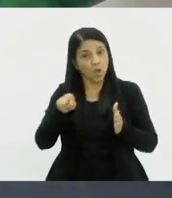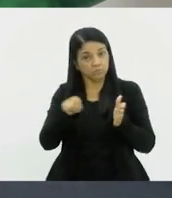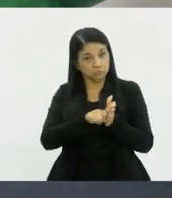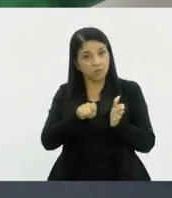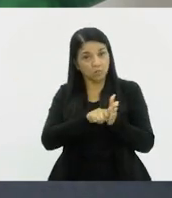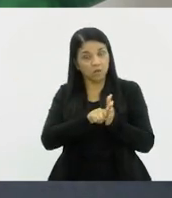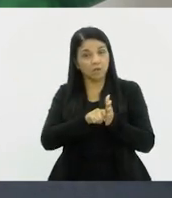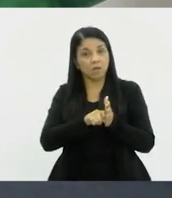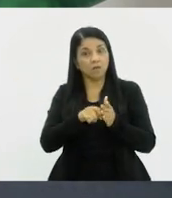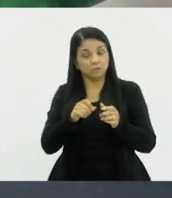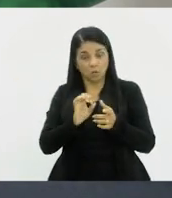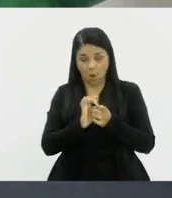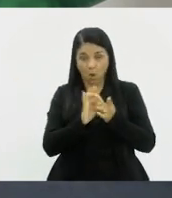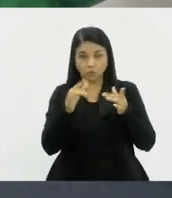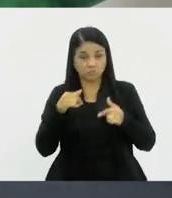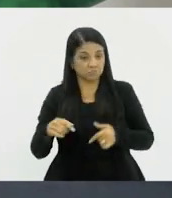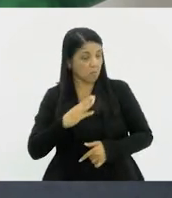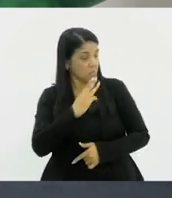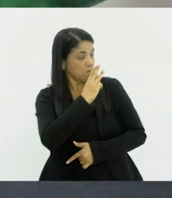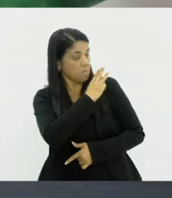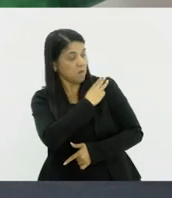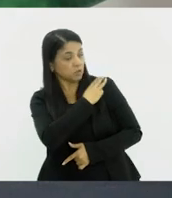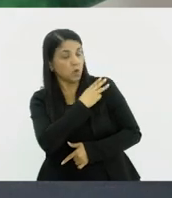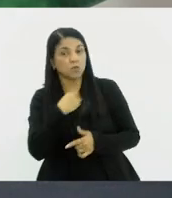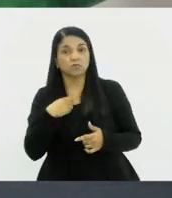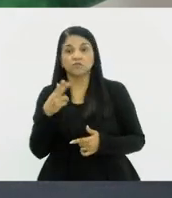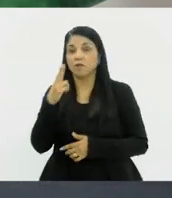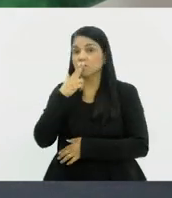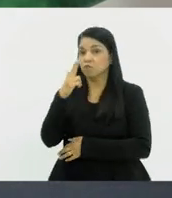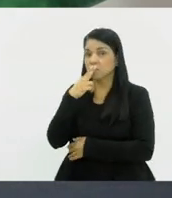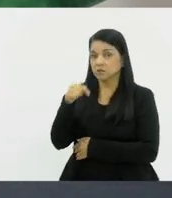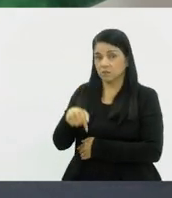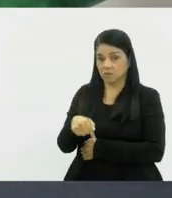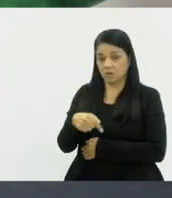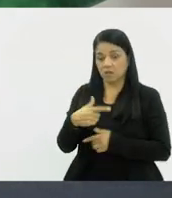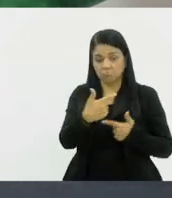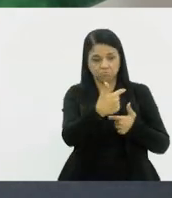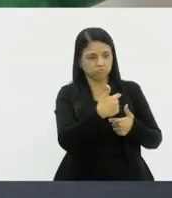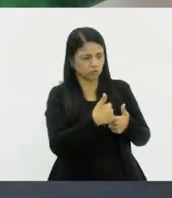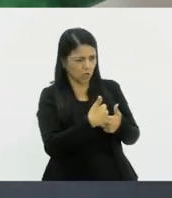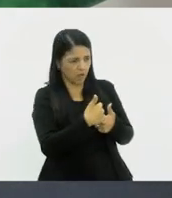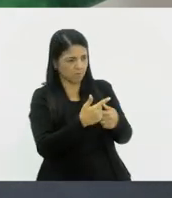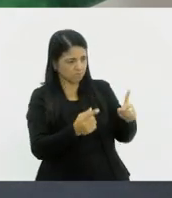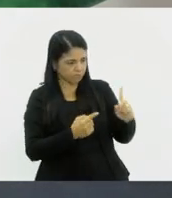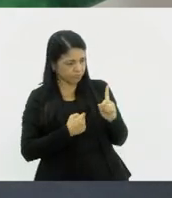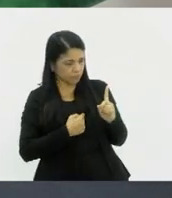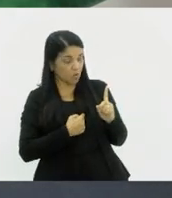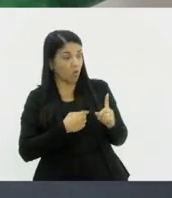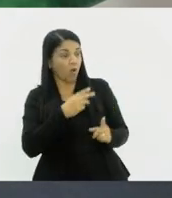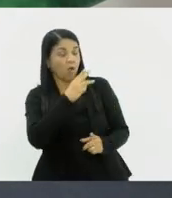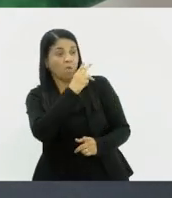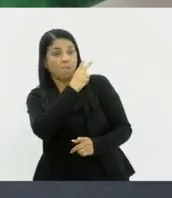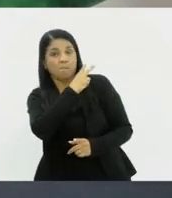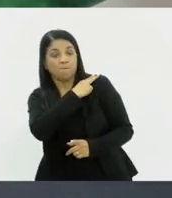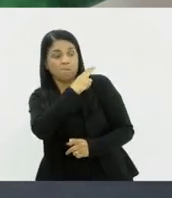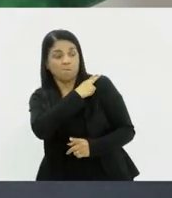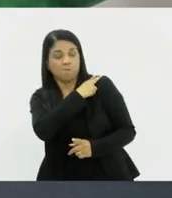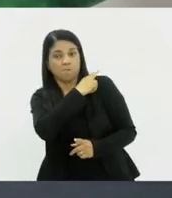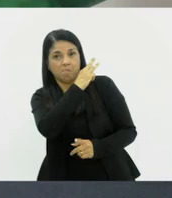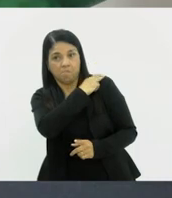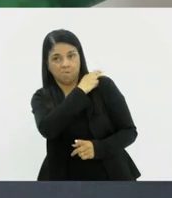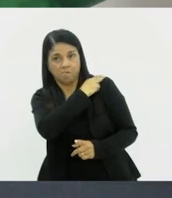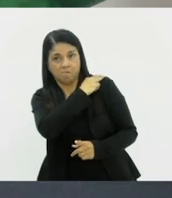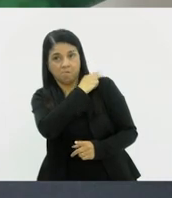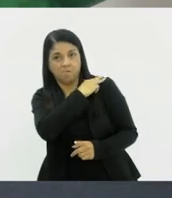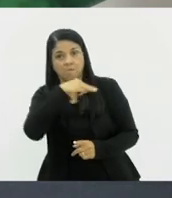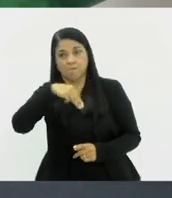maconha se chegar aqui o major e eu tiver fumando um baseado aqui na frente ele me abordar eu vou falar assim ó seu majal tem um super trunfo para